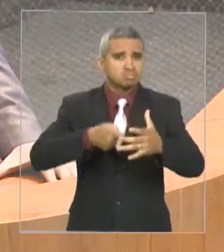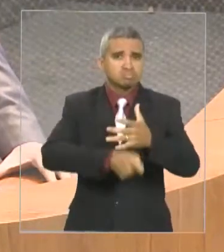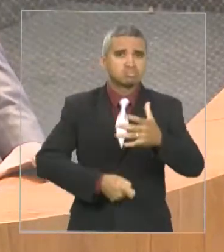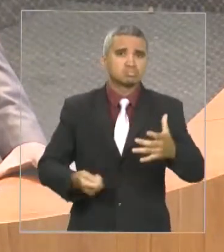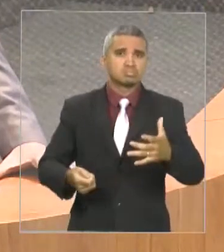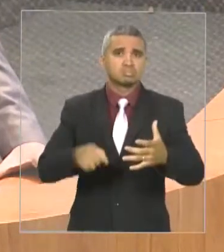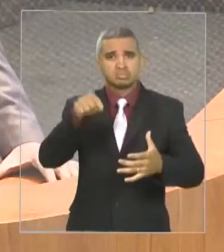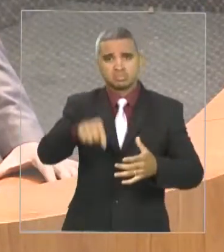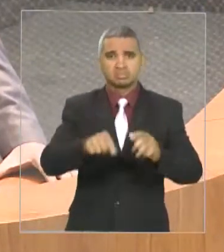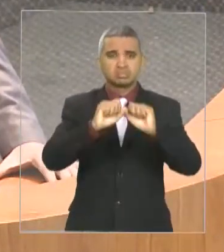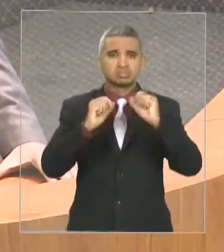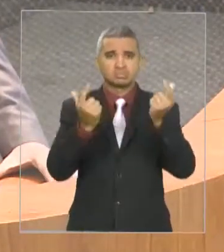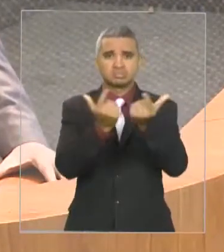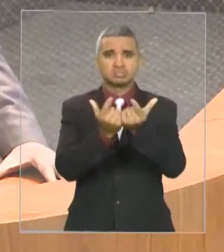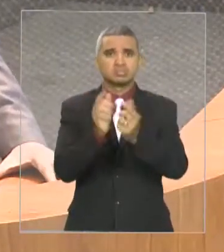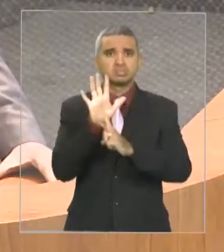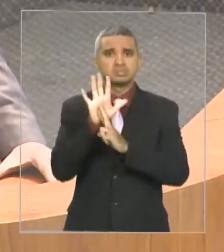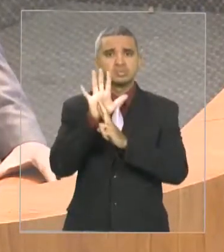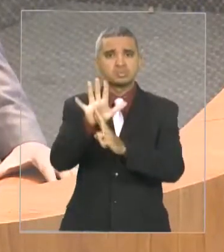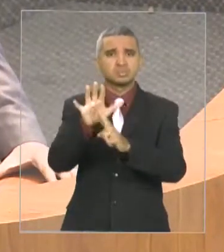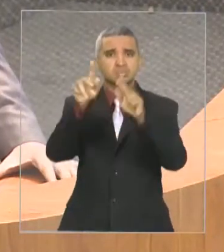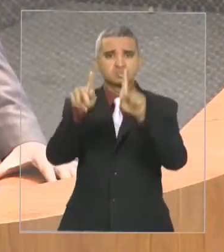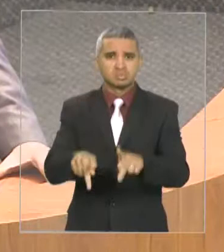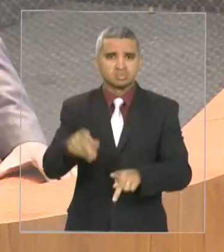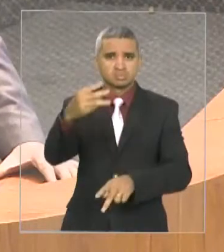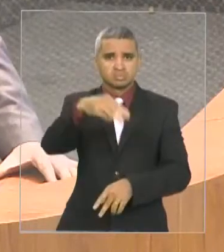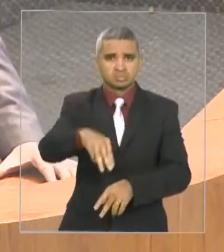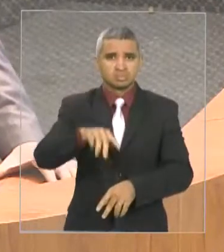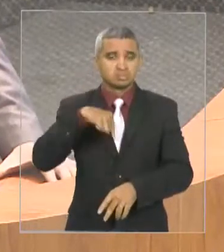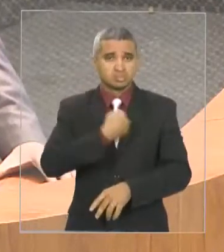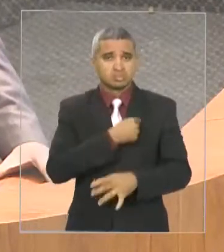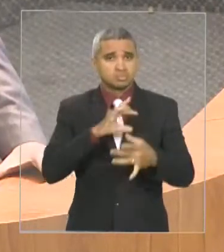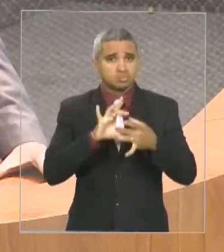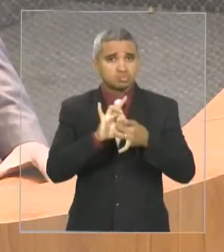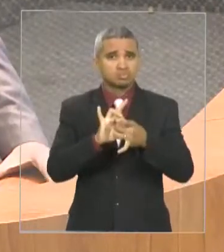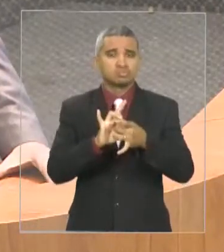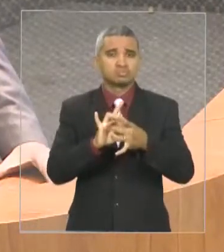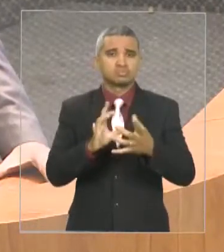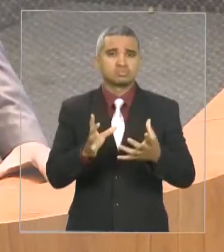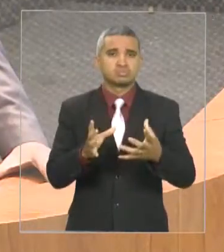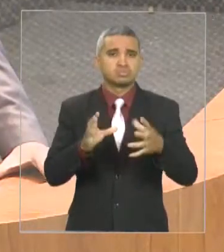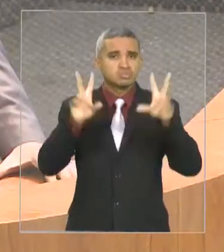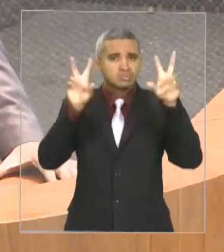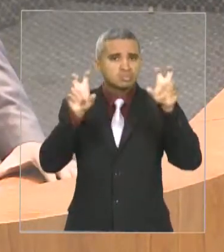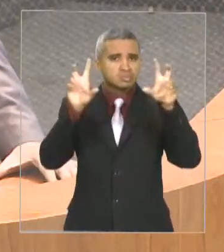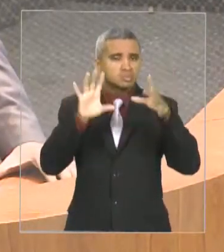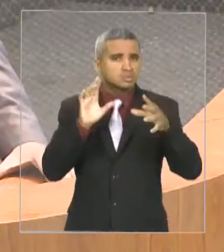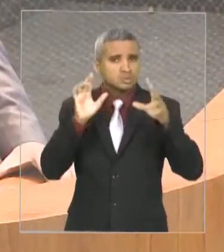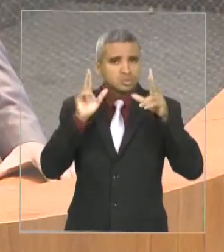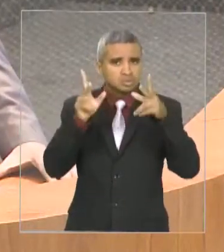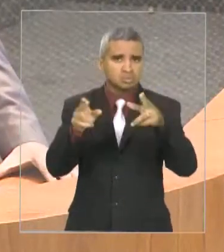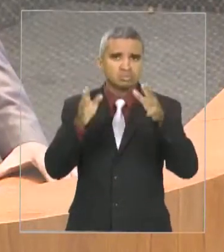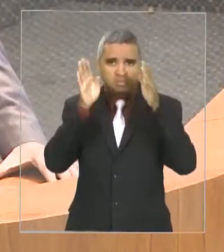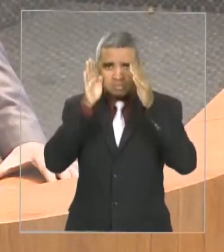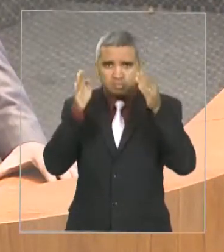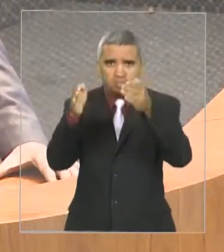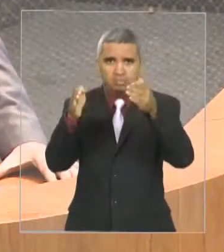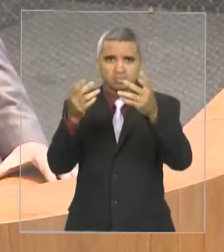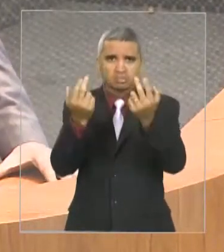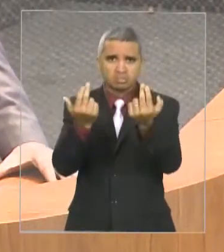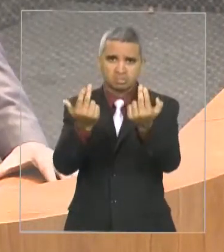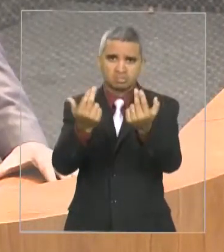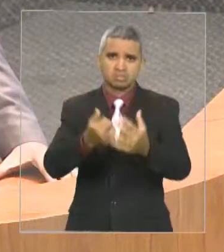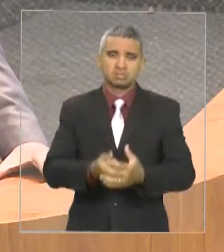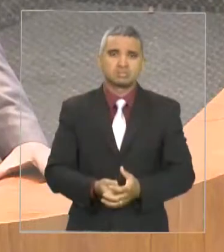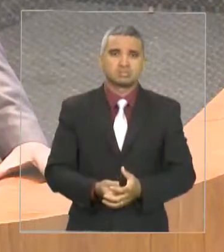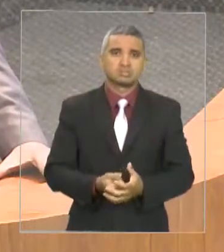povo maranhense, possa se unir em torno dessa questão e que com a nossa força, com a força do